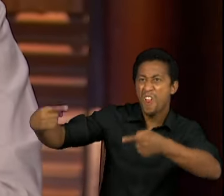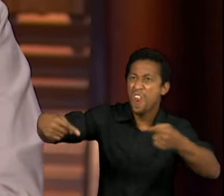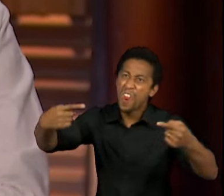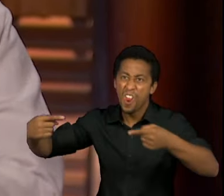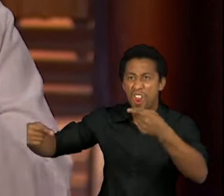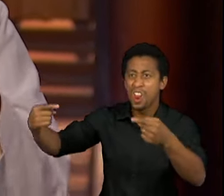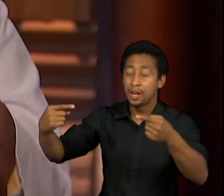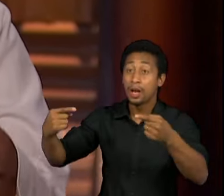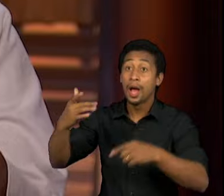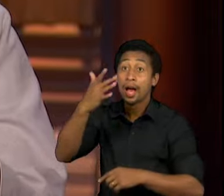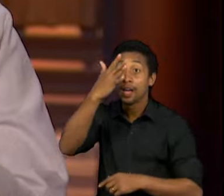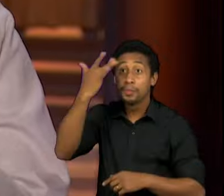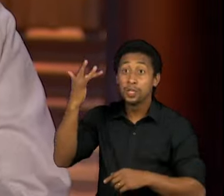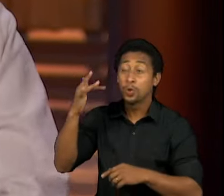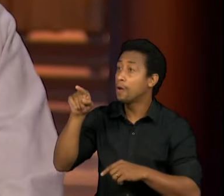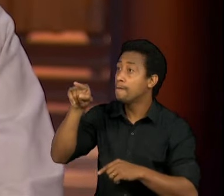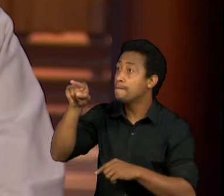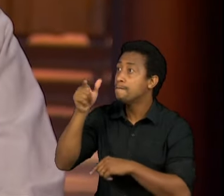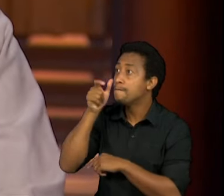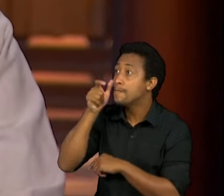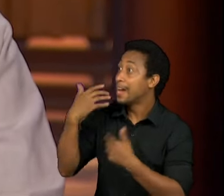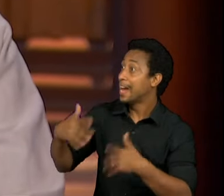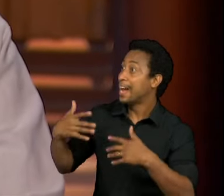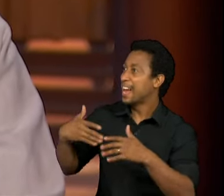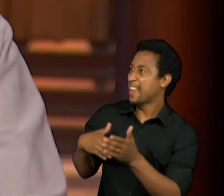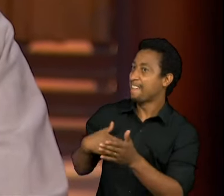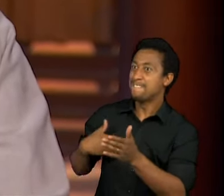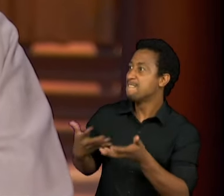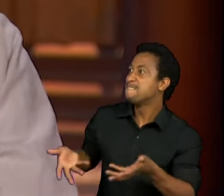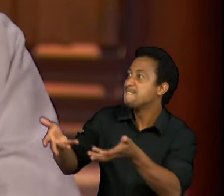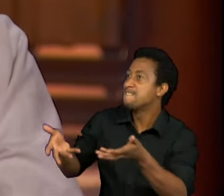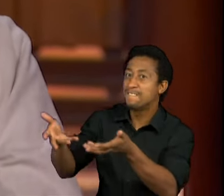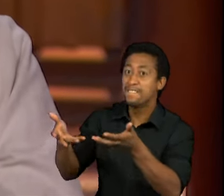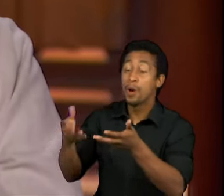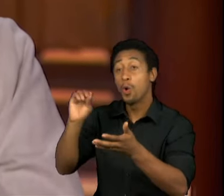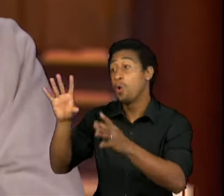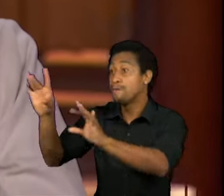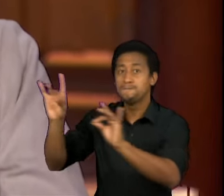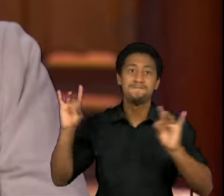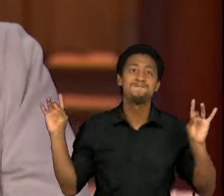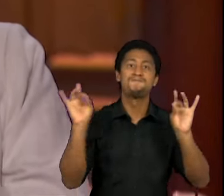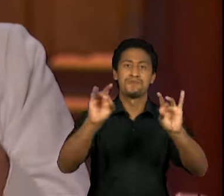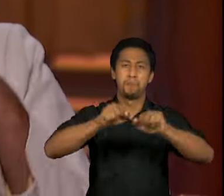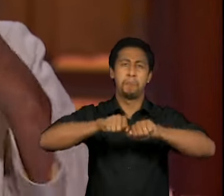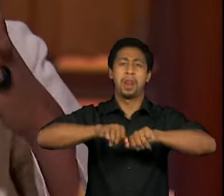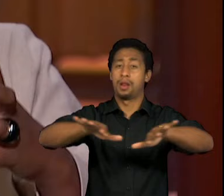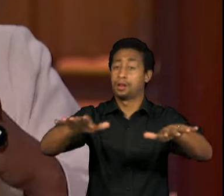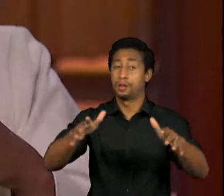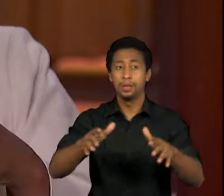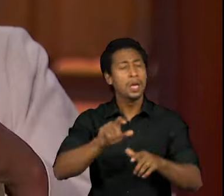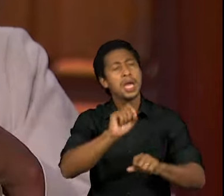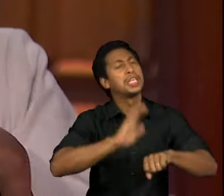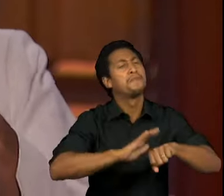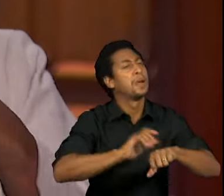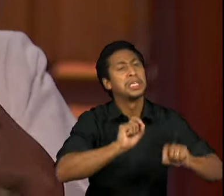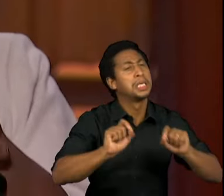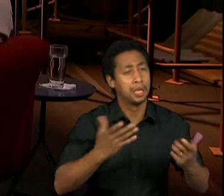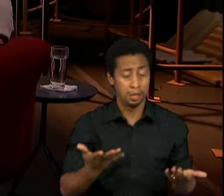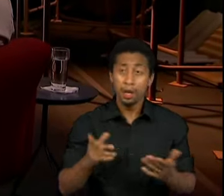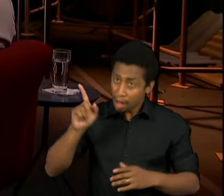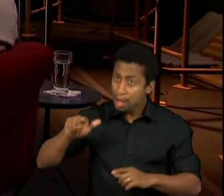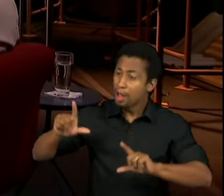né Compra aquele aqui Qual é a estrutura eu digo a emissora mesmo isso na às vezes ela vai a mesa